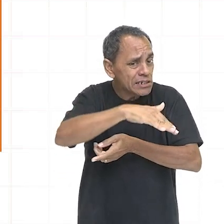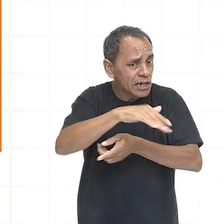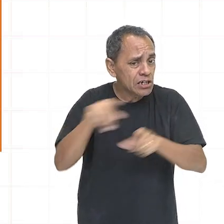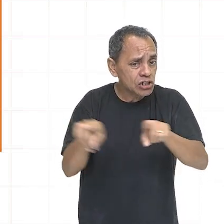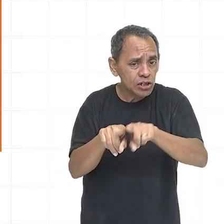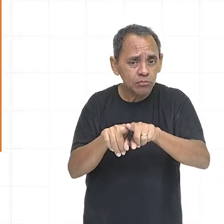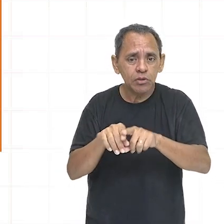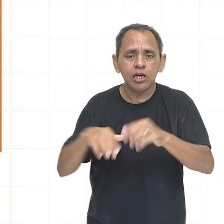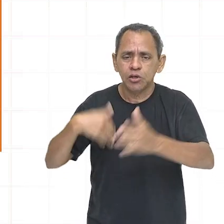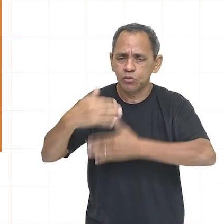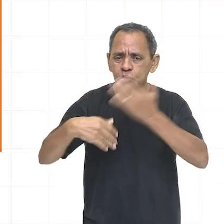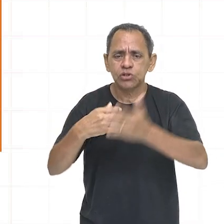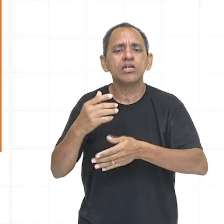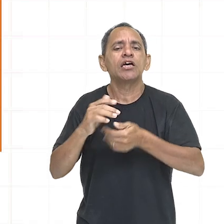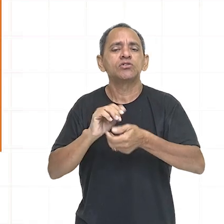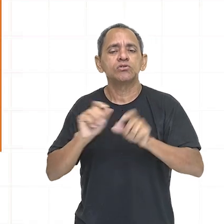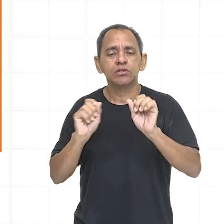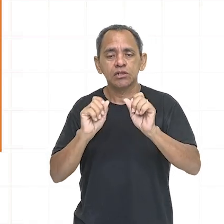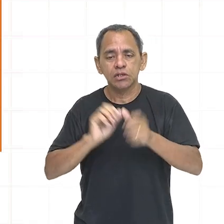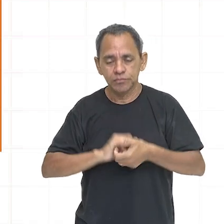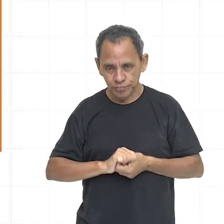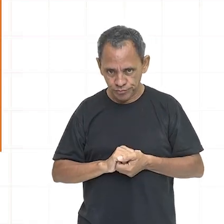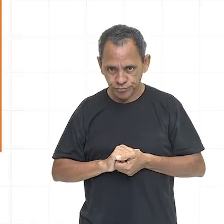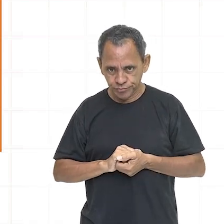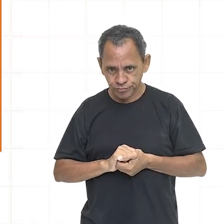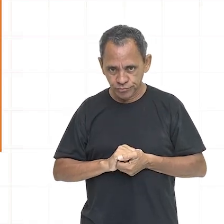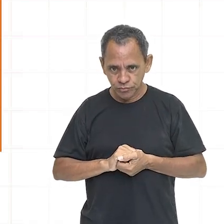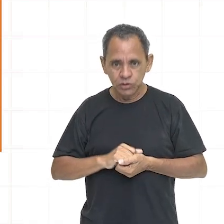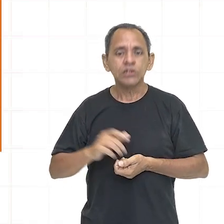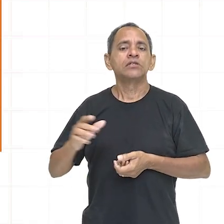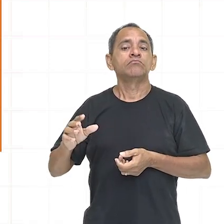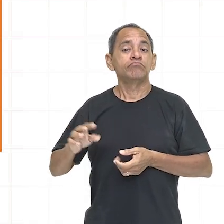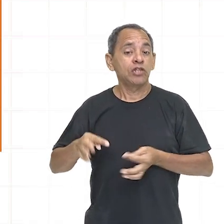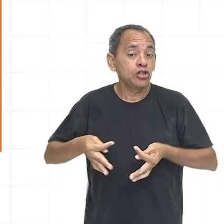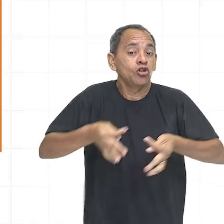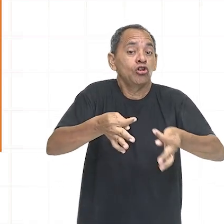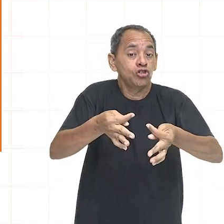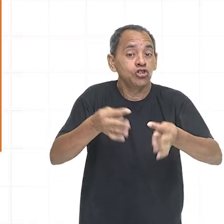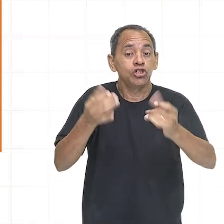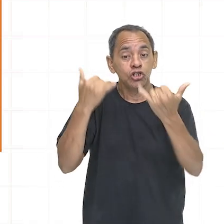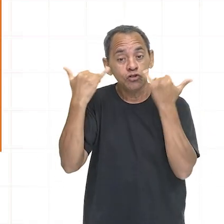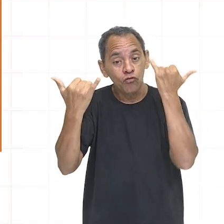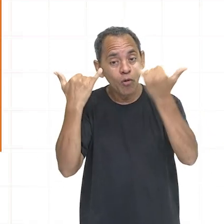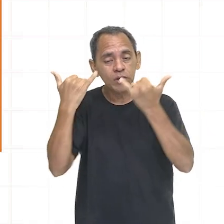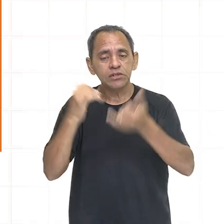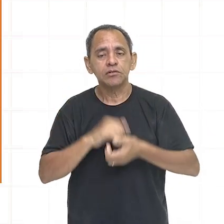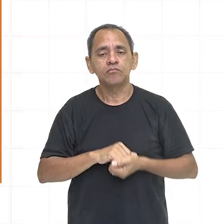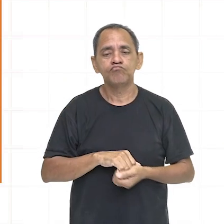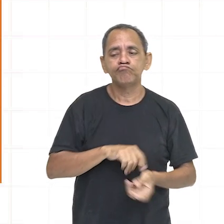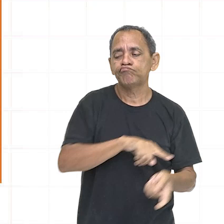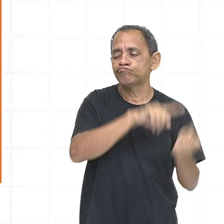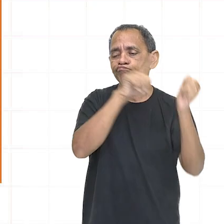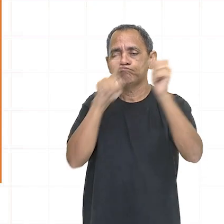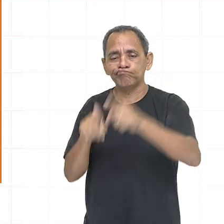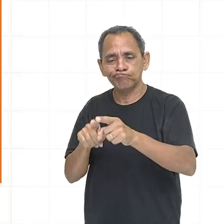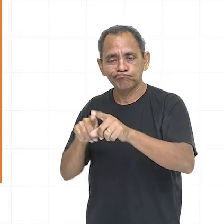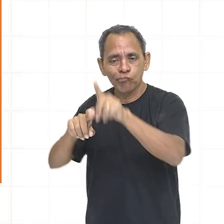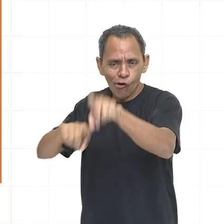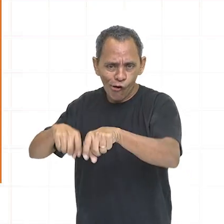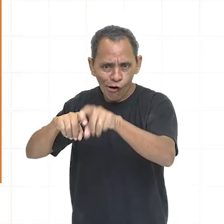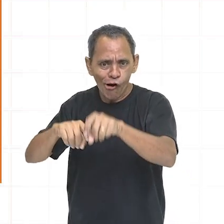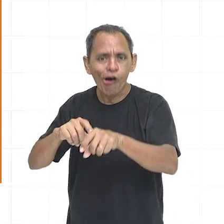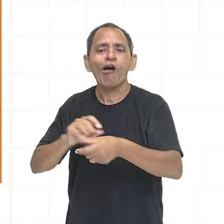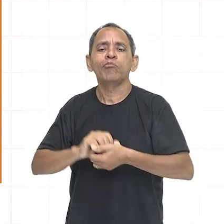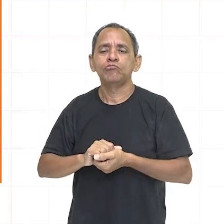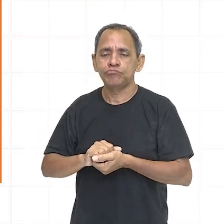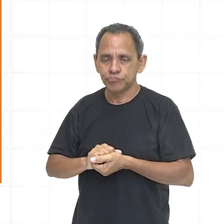da informação e internet das coisas, tá? Mas também voltado ao campo, gente, a agricultura de precisão, né?